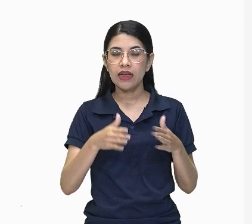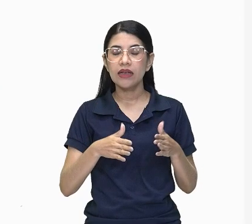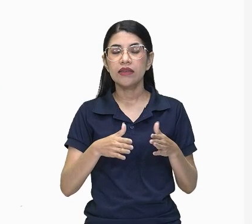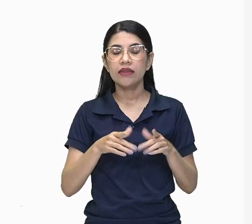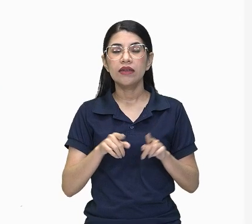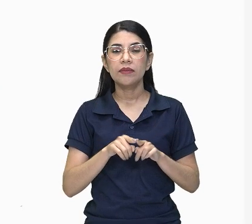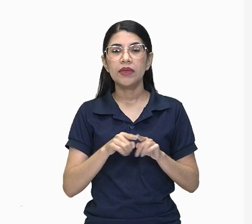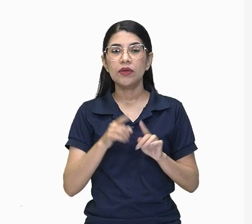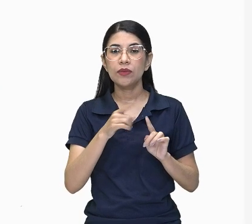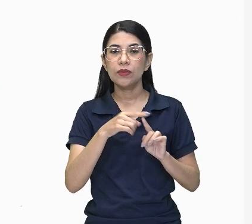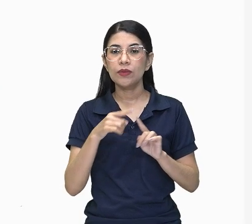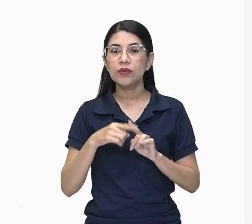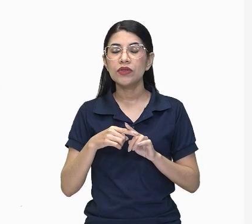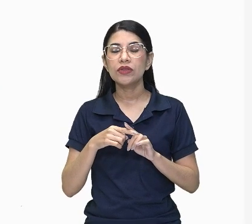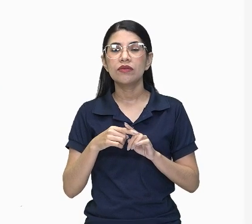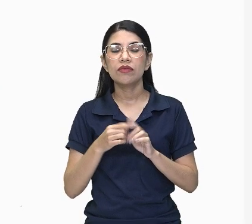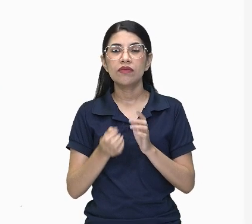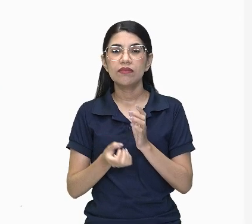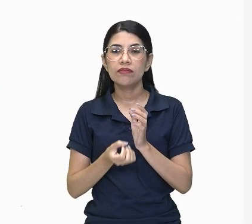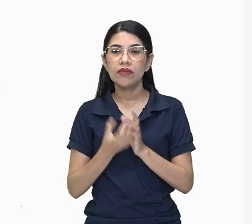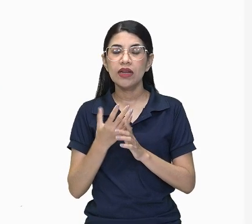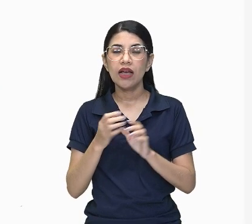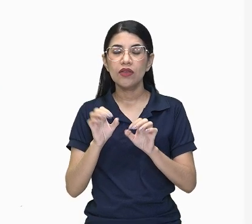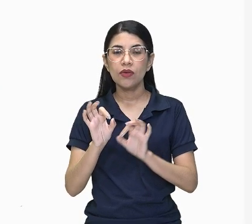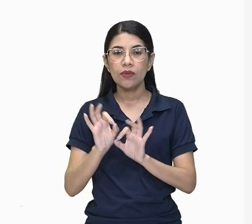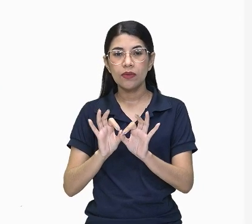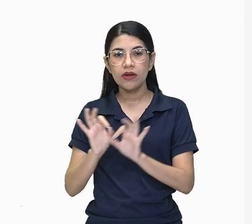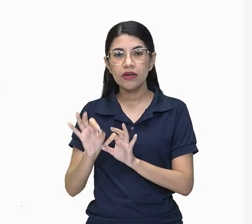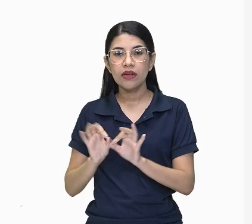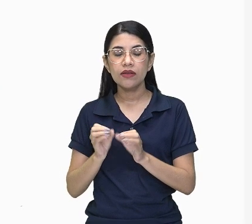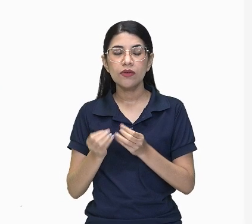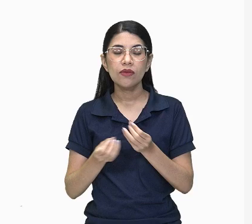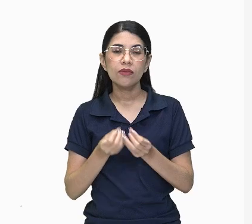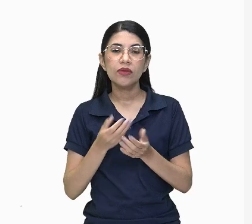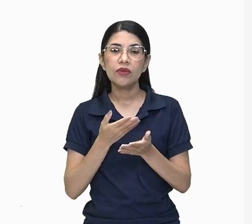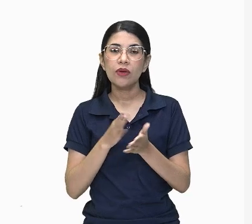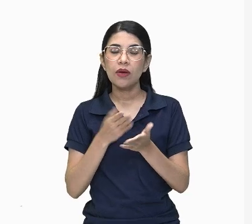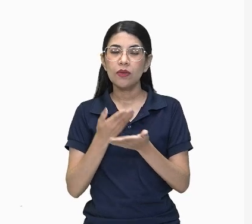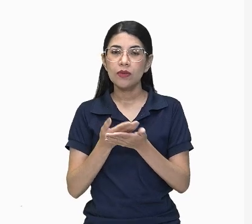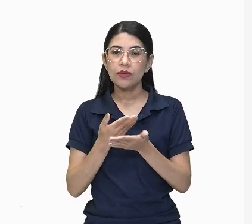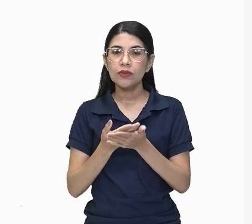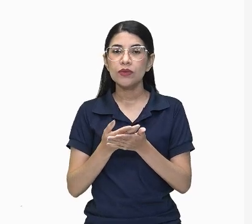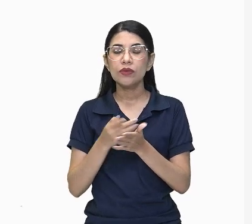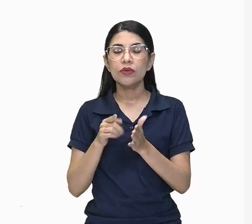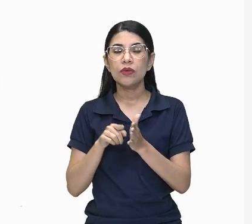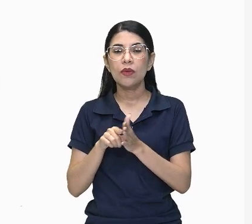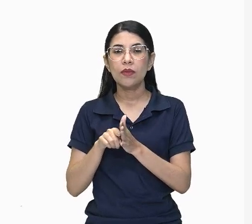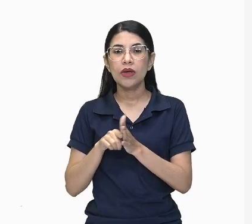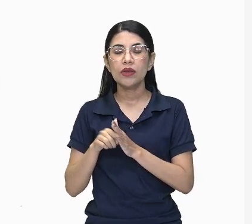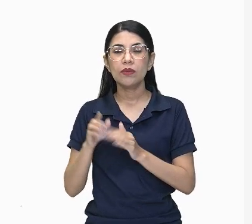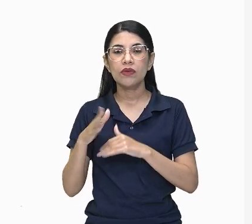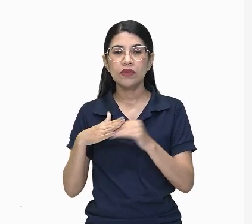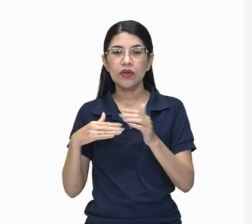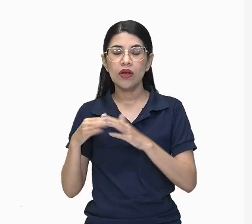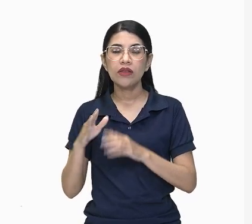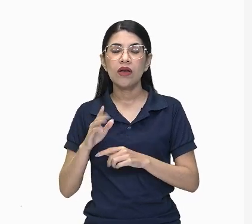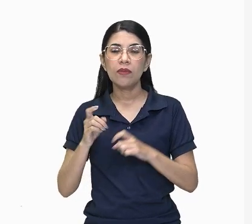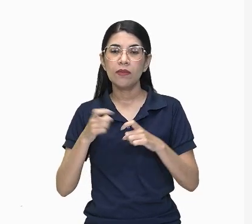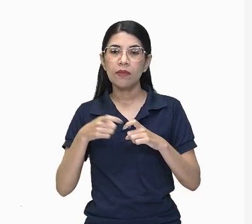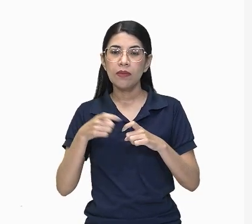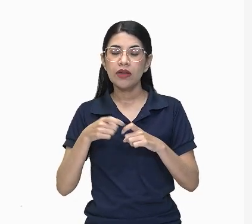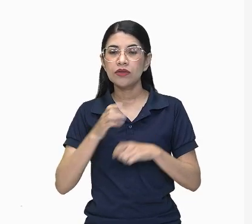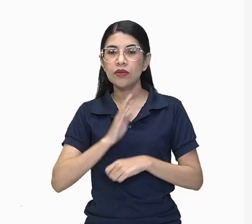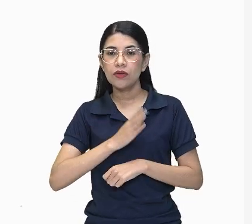de exercícios originados e sistematizados a partir dos estudos do cardiologista norte-americano Kenneth